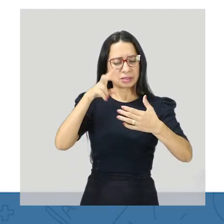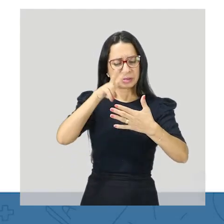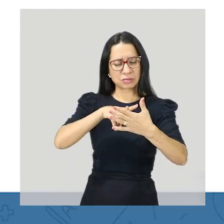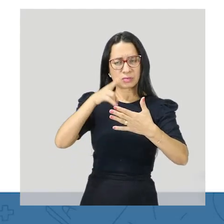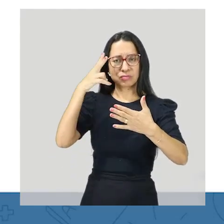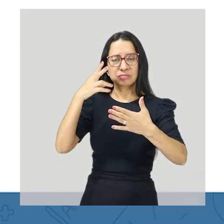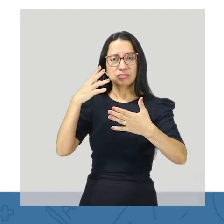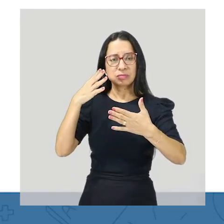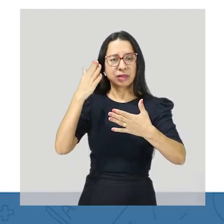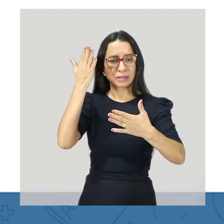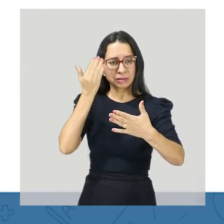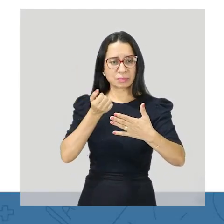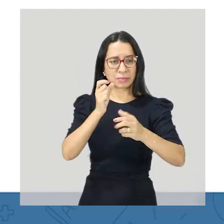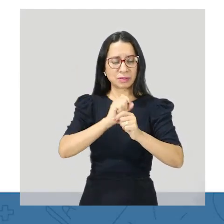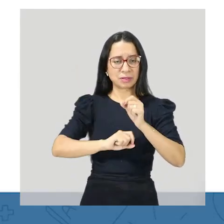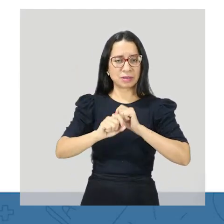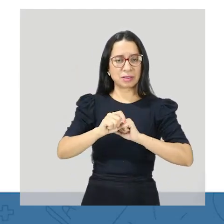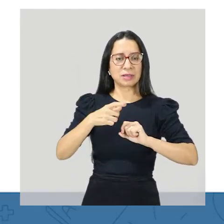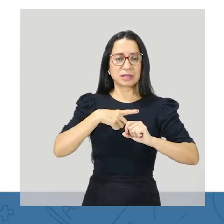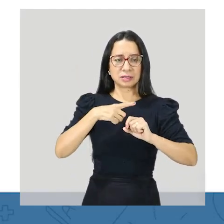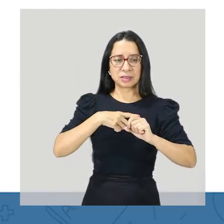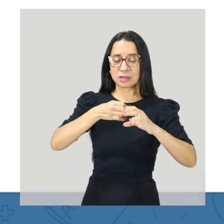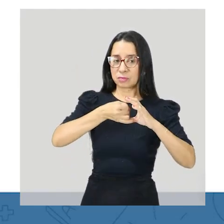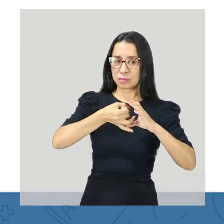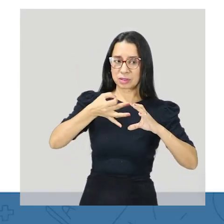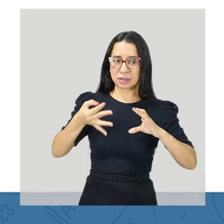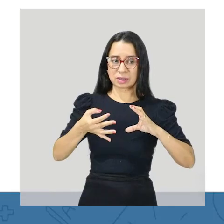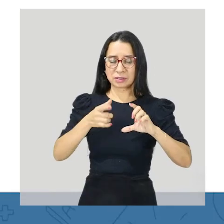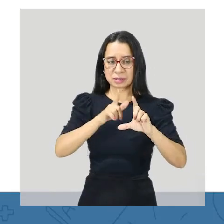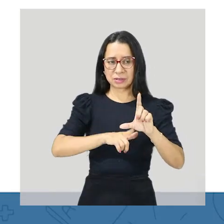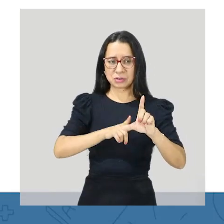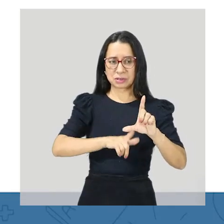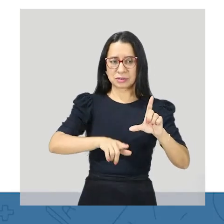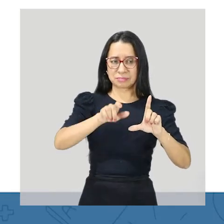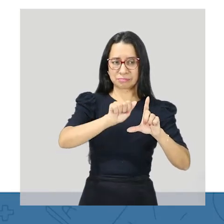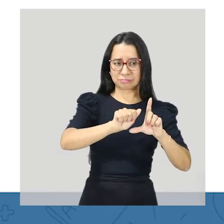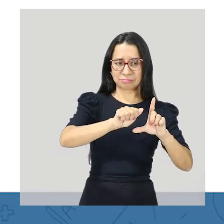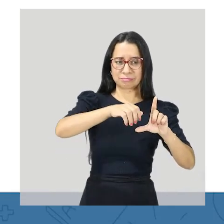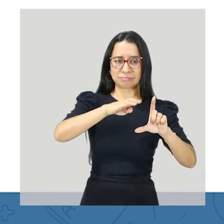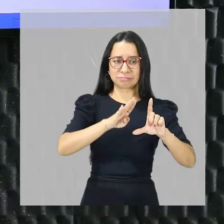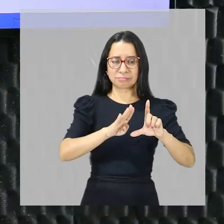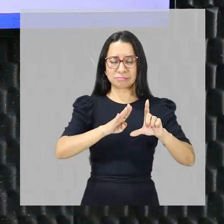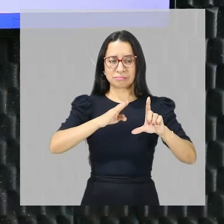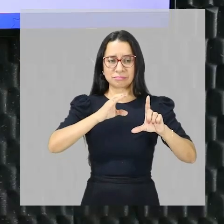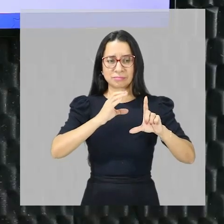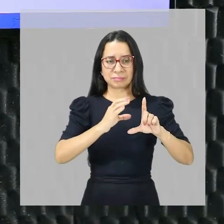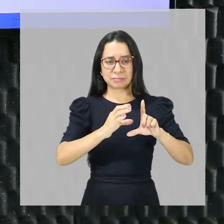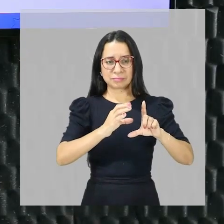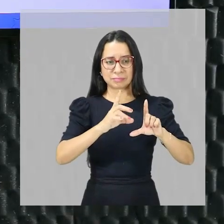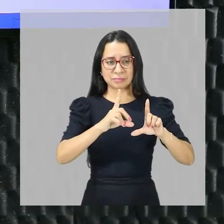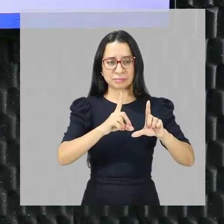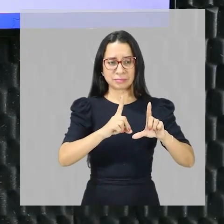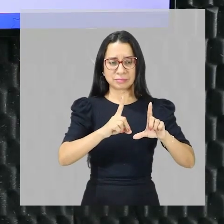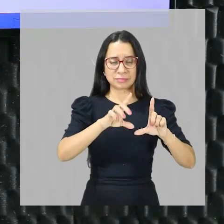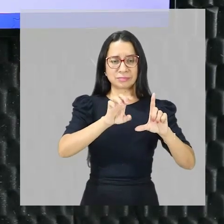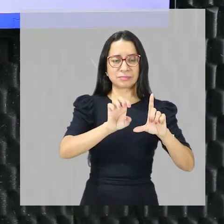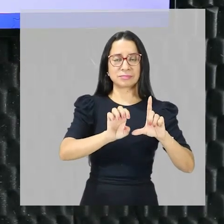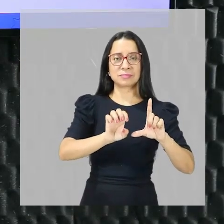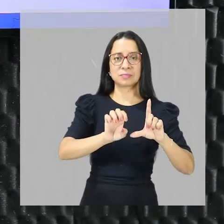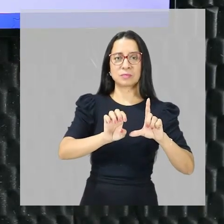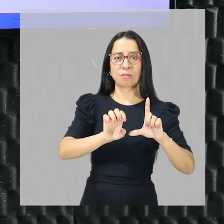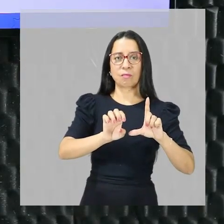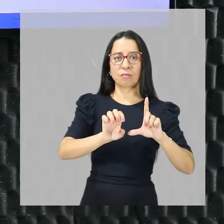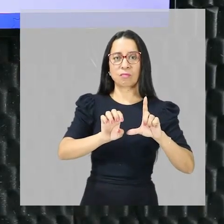identificar. Tem uma característica nesse ambiente, pode ser solo fértil, encosta íngreme, vegetação diversificada,